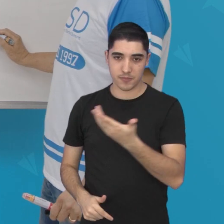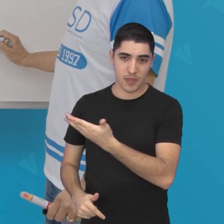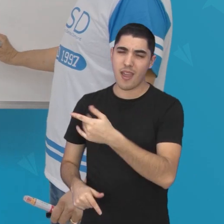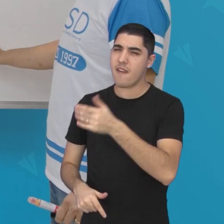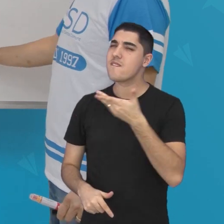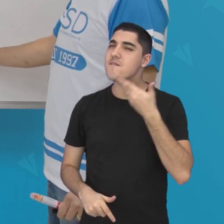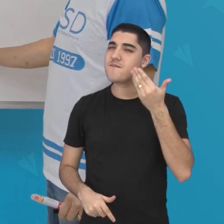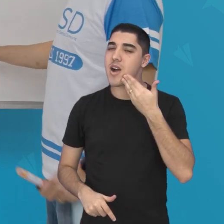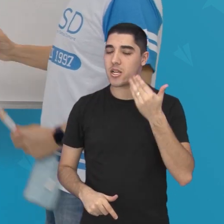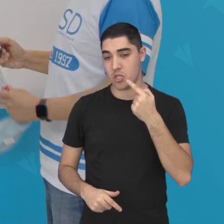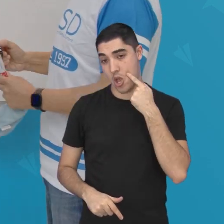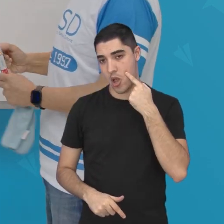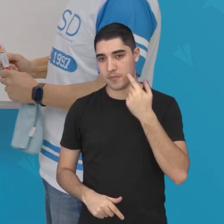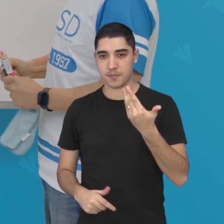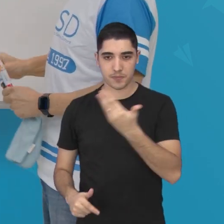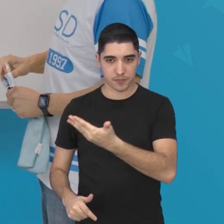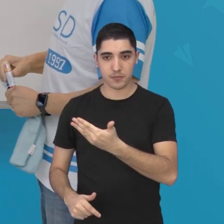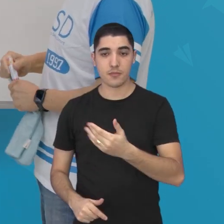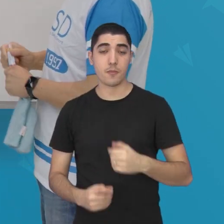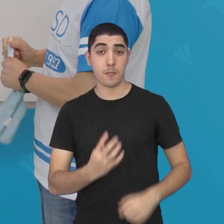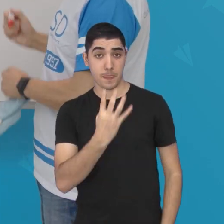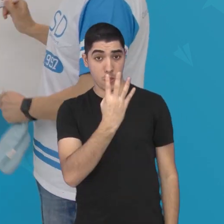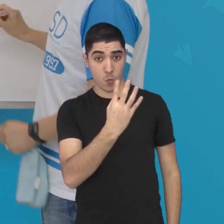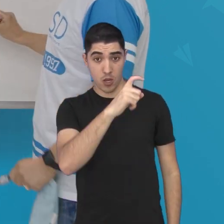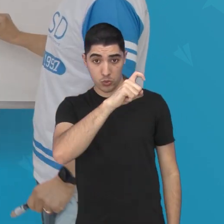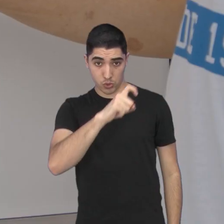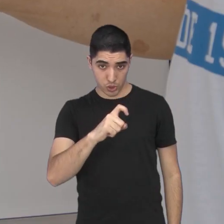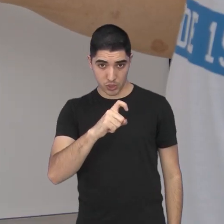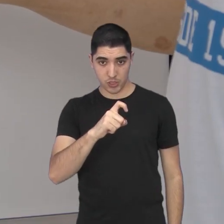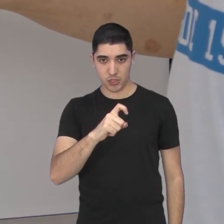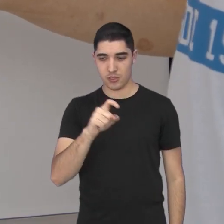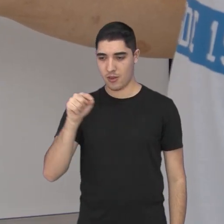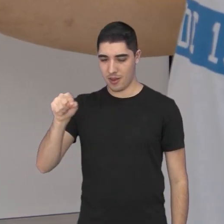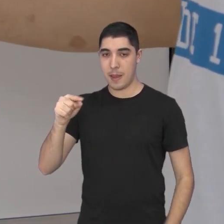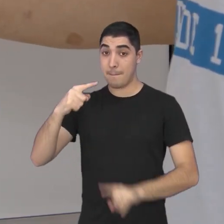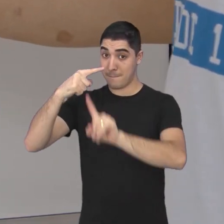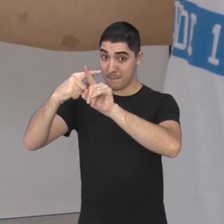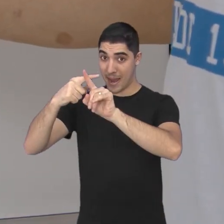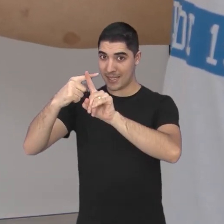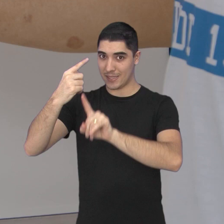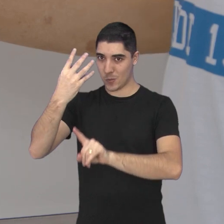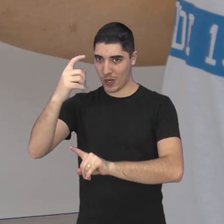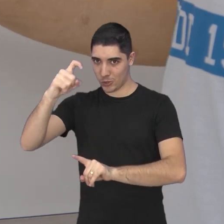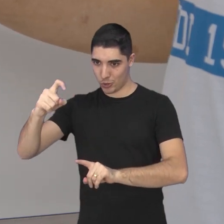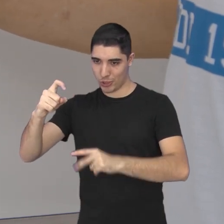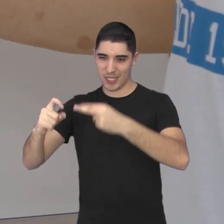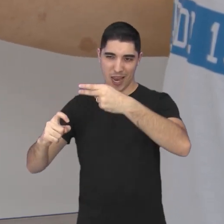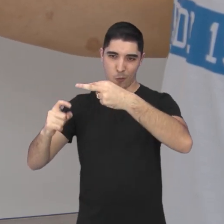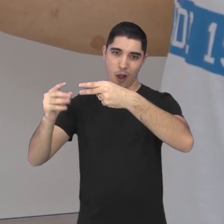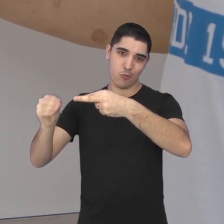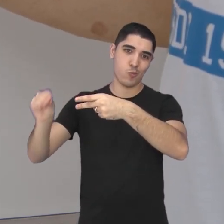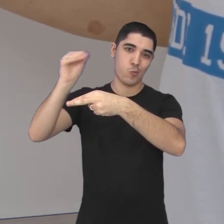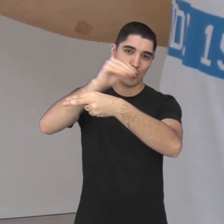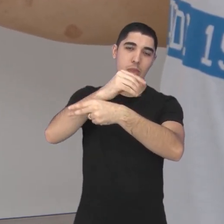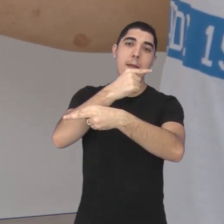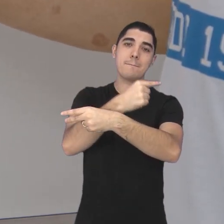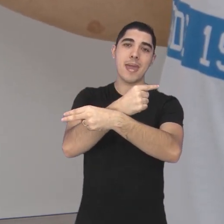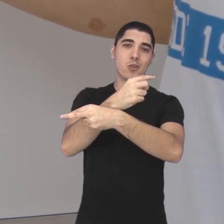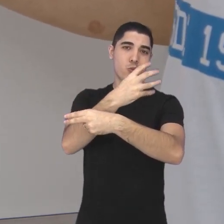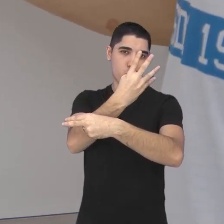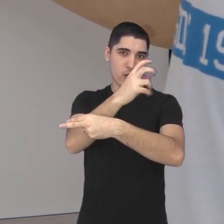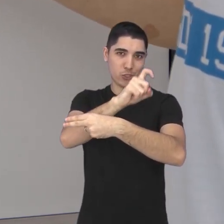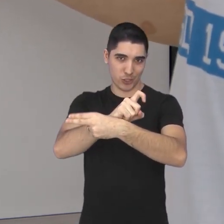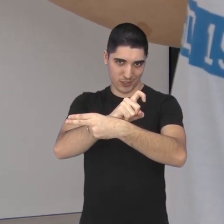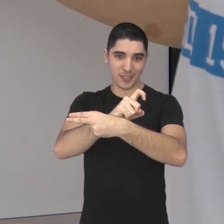Aqui vai ser mais fácil. Ó, você tem esse 4x, que vai passar para esse lado aqui, mudando de sinal, e esse